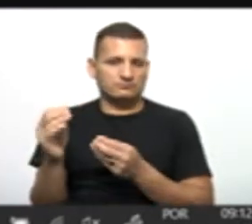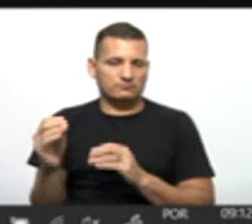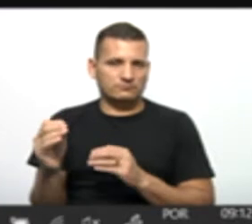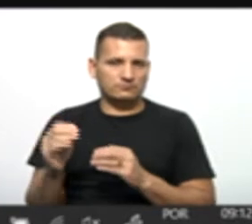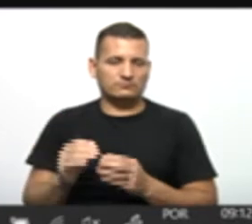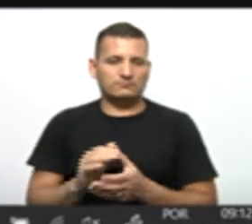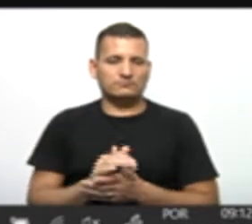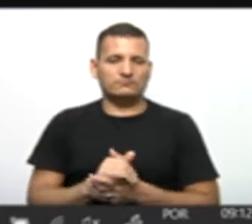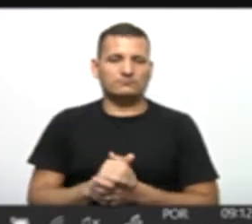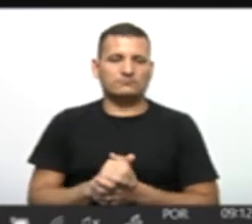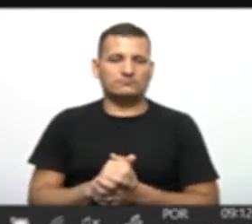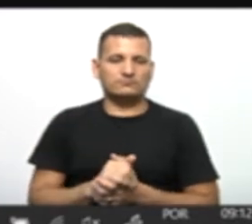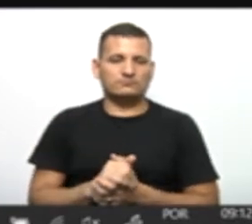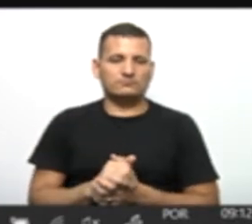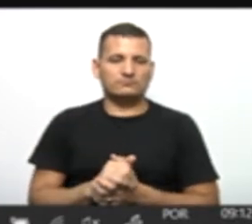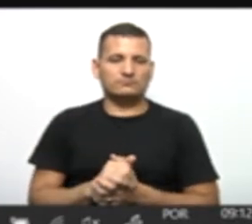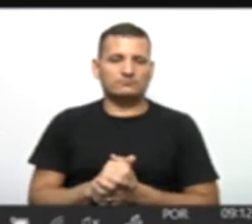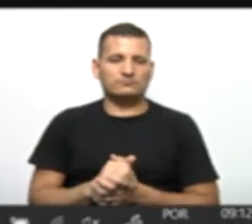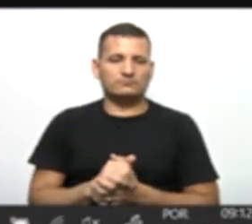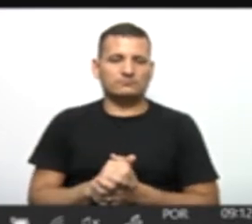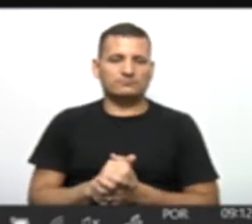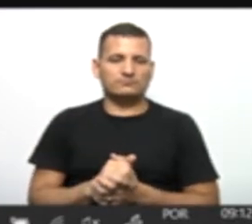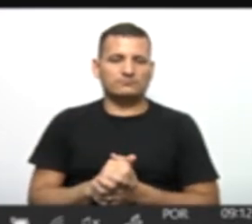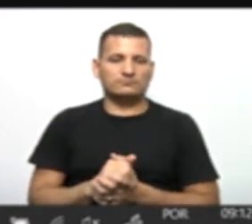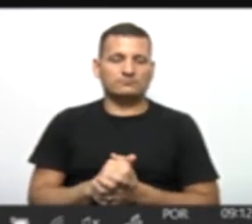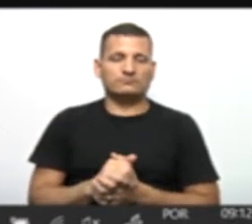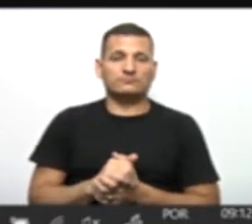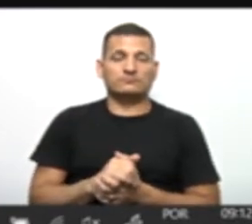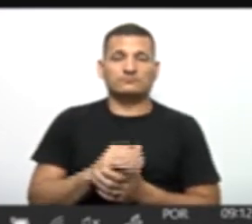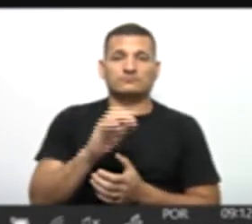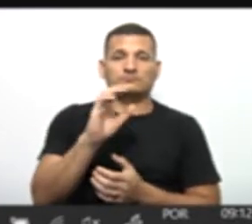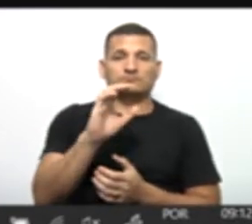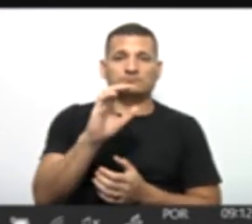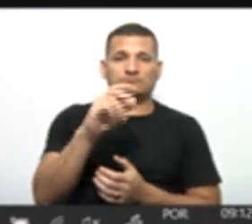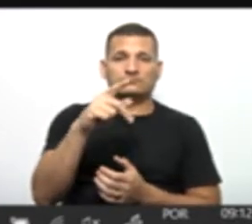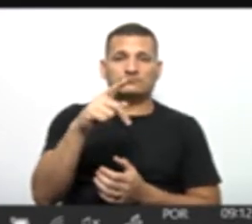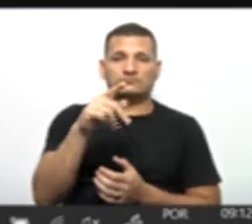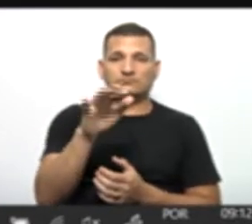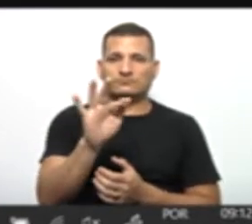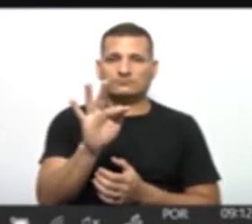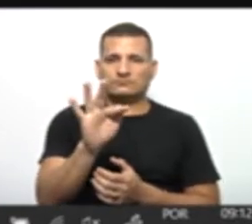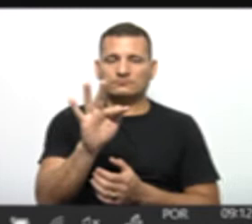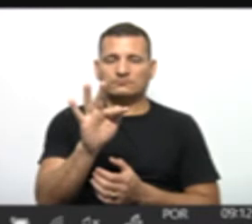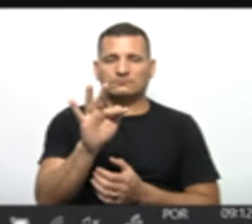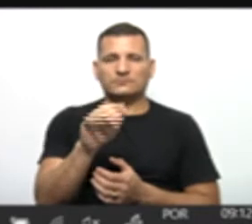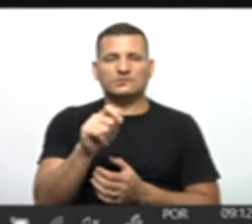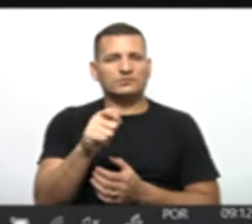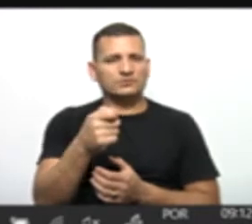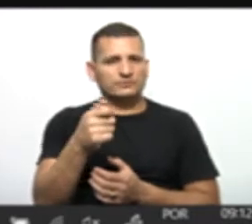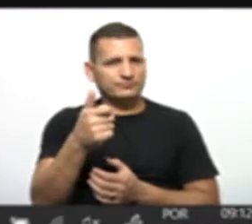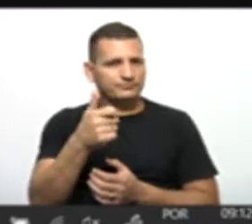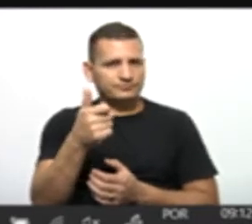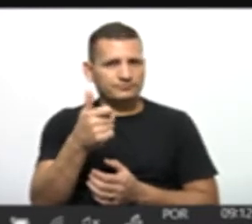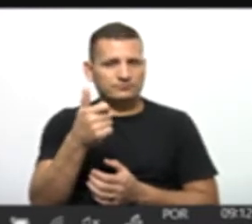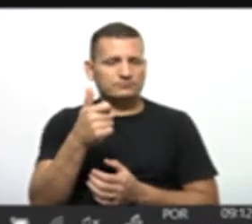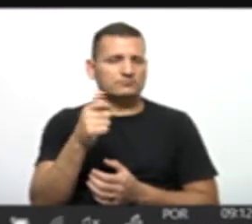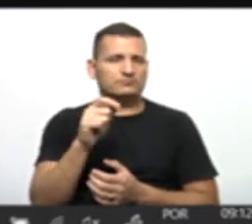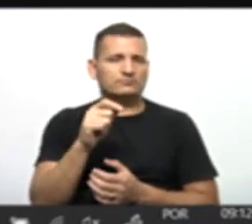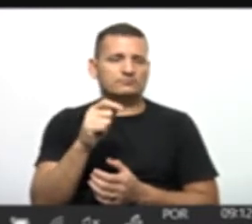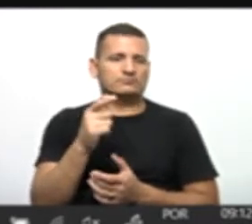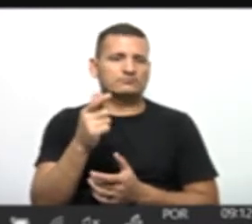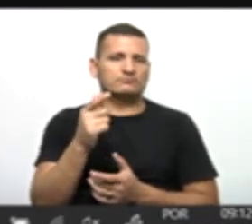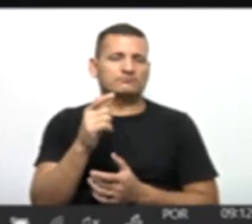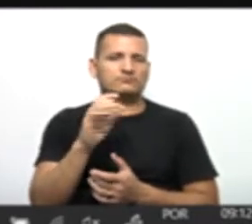nosso detalhe, o CPF aqui está sendo a nossa chave primária. O CPF é um número conhecido de todos que vai ser